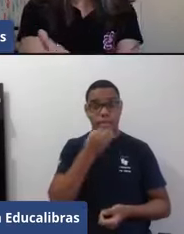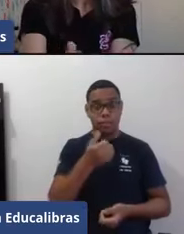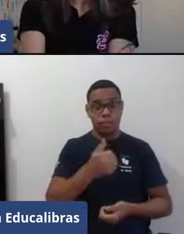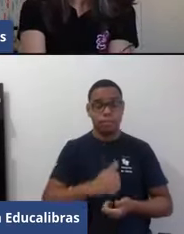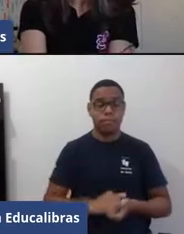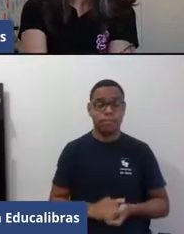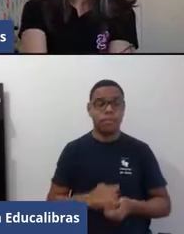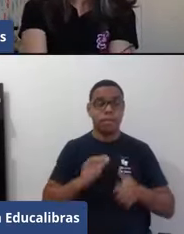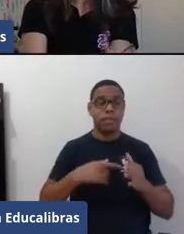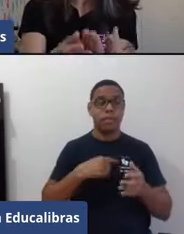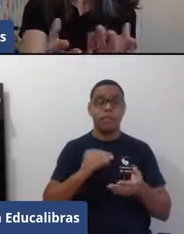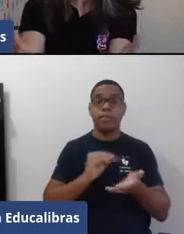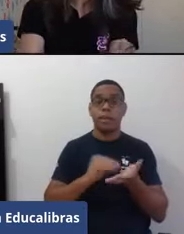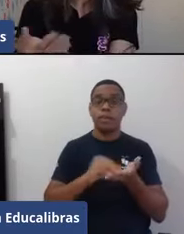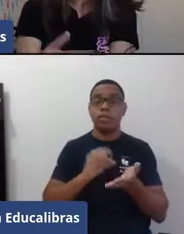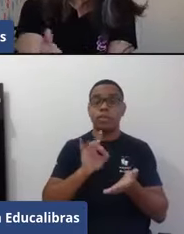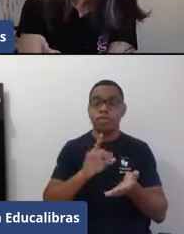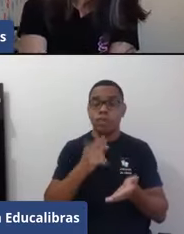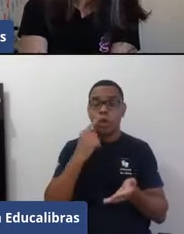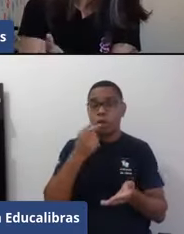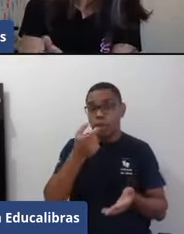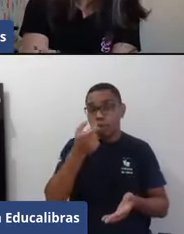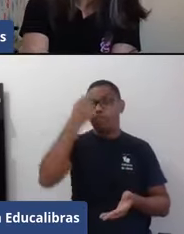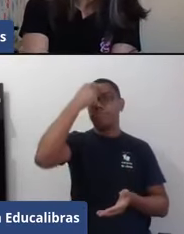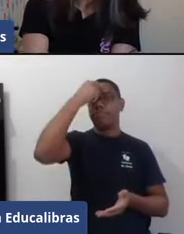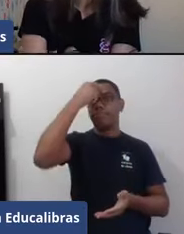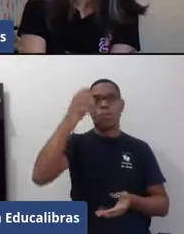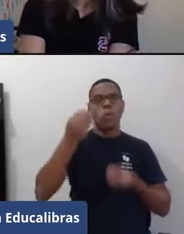falta só um processo de consciência, tomada de